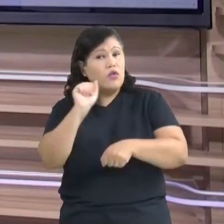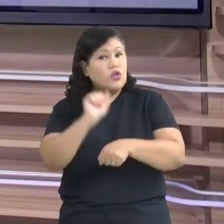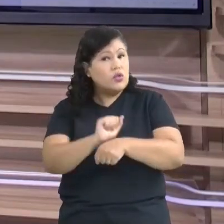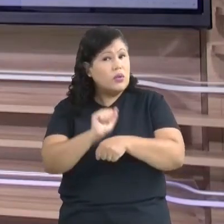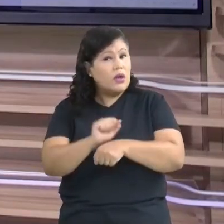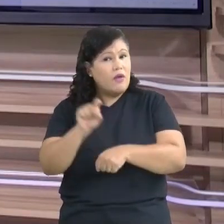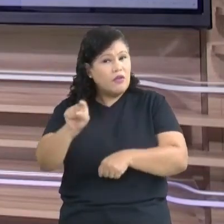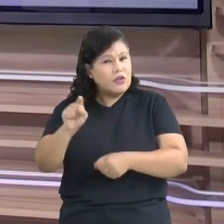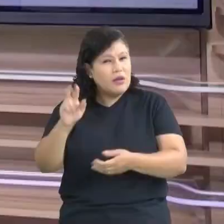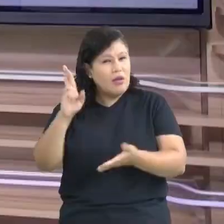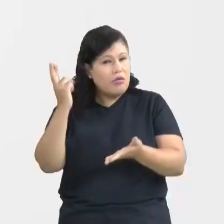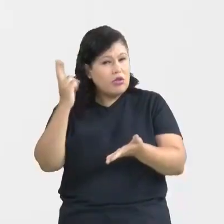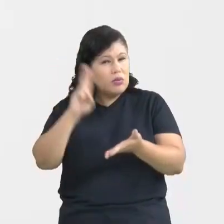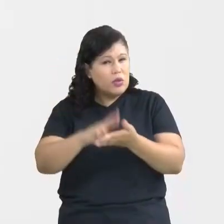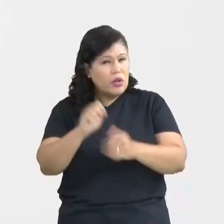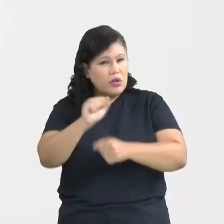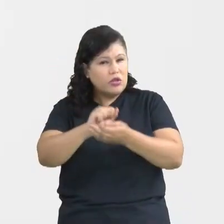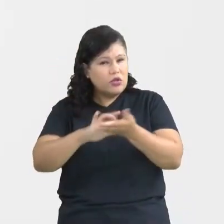exercitando. Vamos lá?